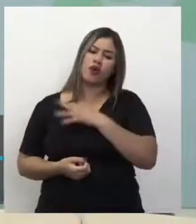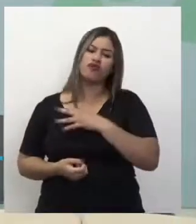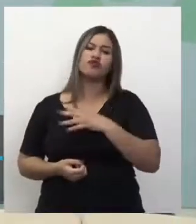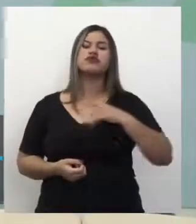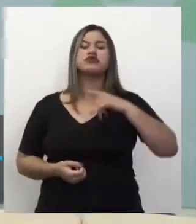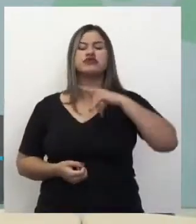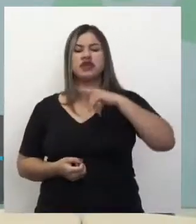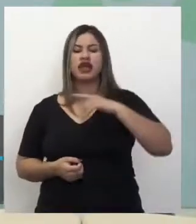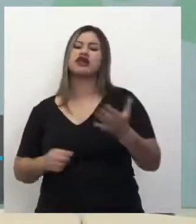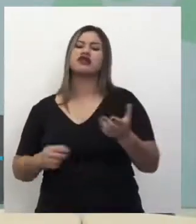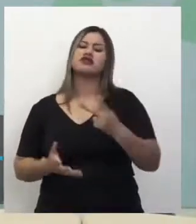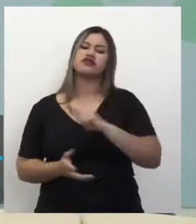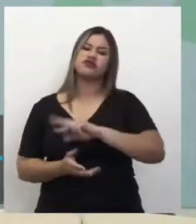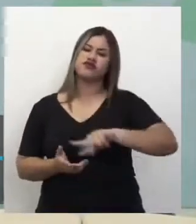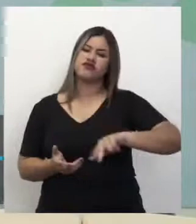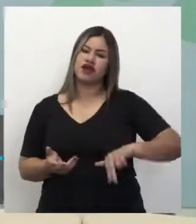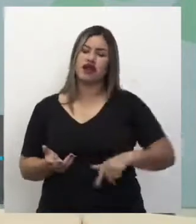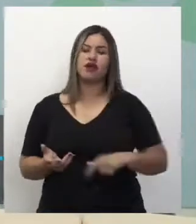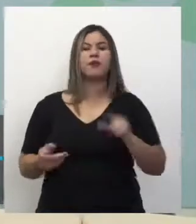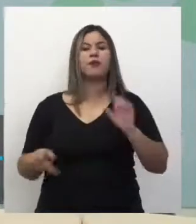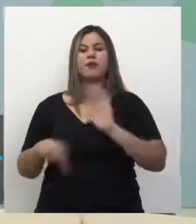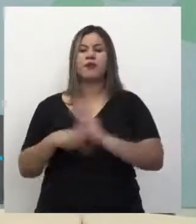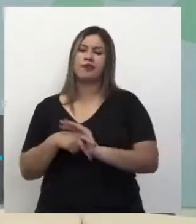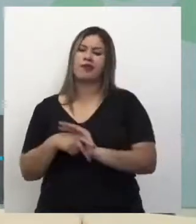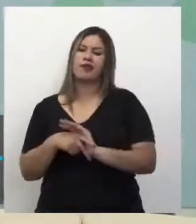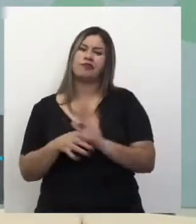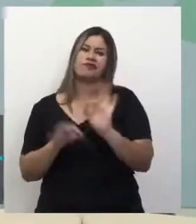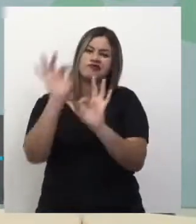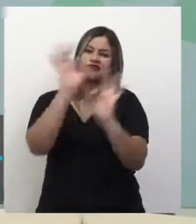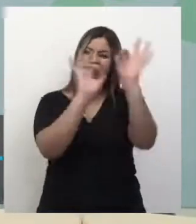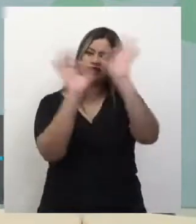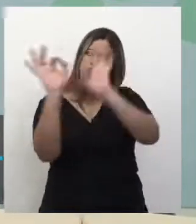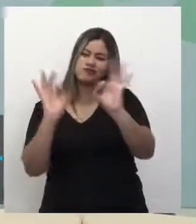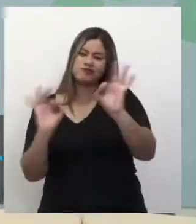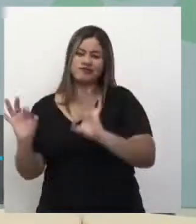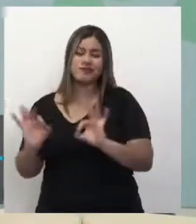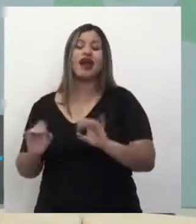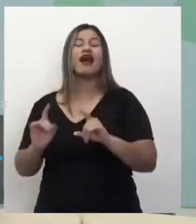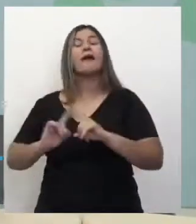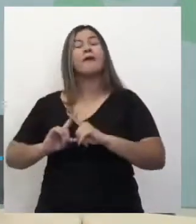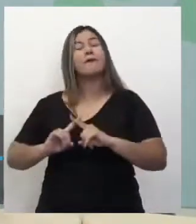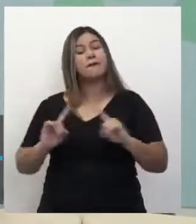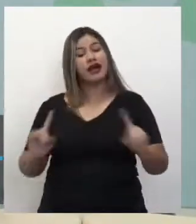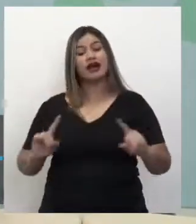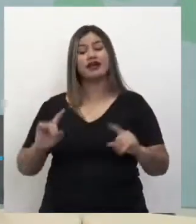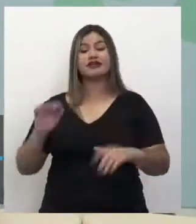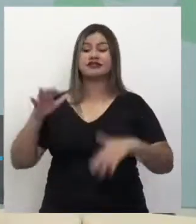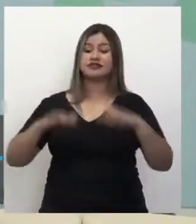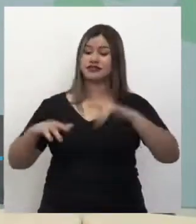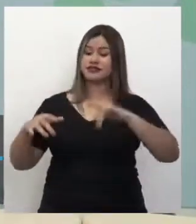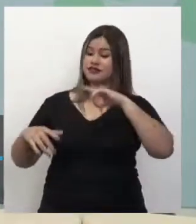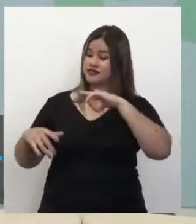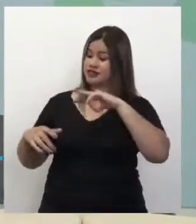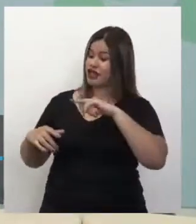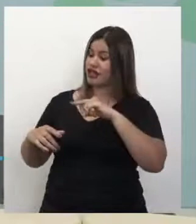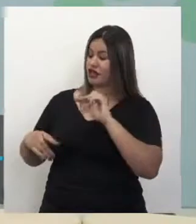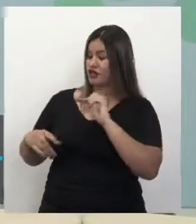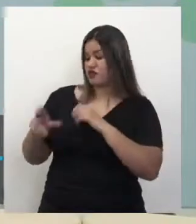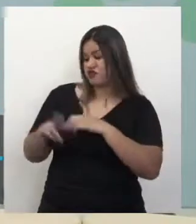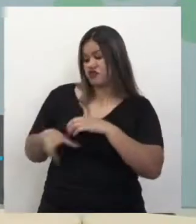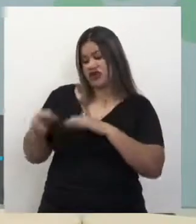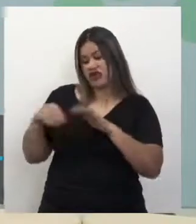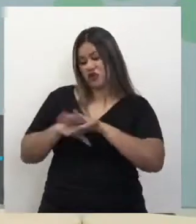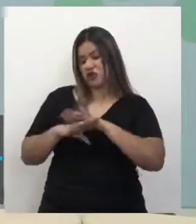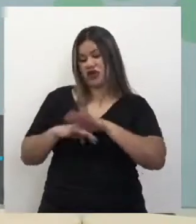lá as marchetarias, né? Que são mais decorativas, né? Mas normalmente quando a gente faz isso, né? É sempre para utilizar, para guardar